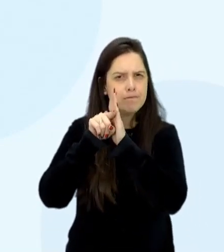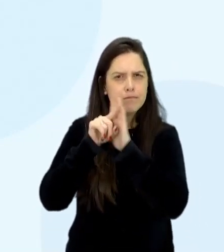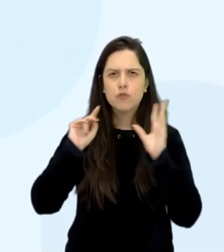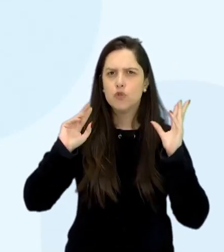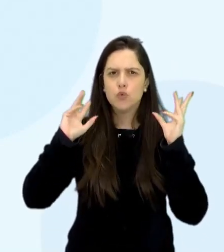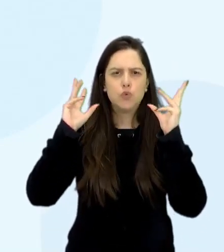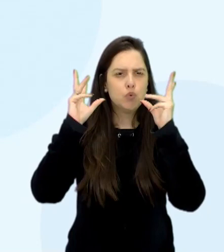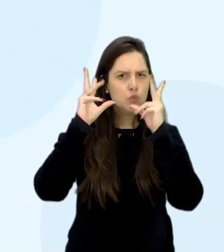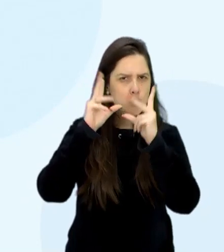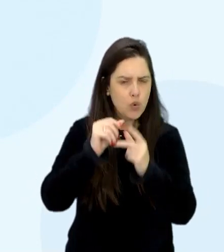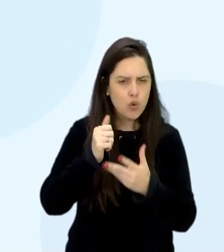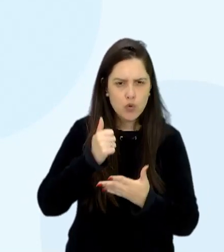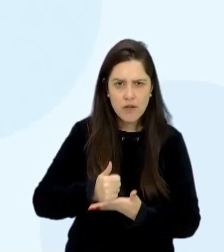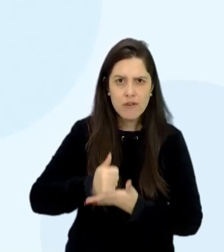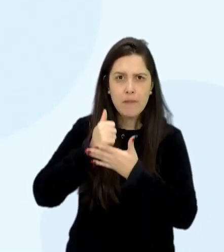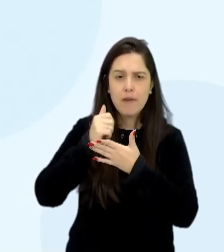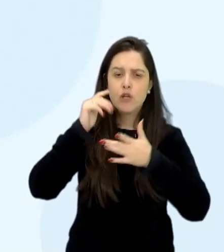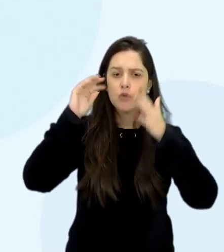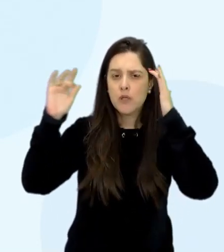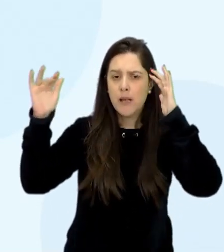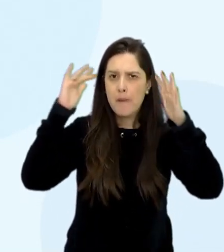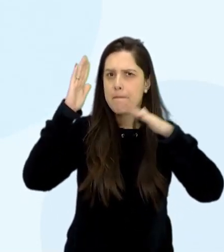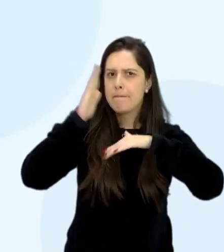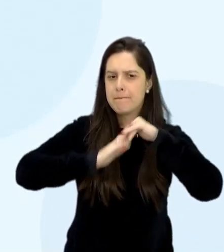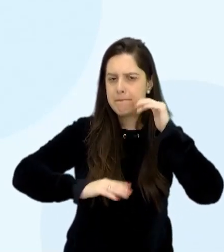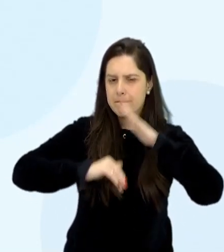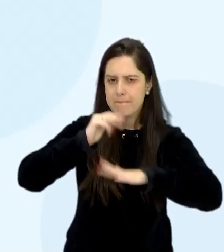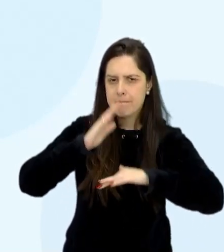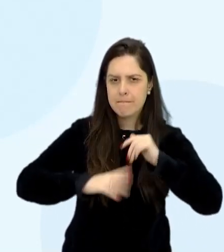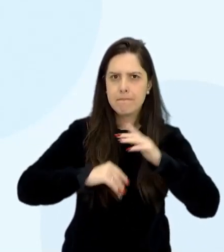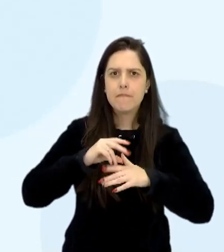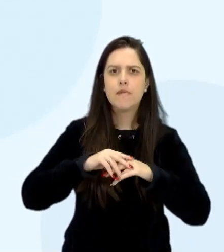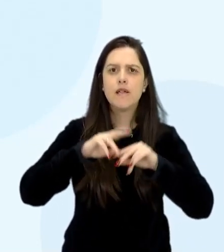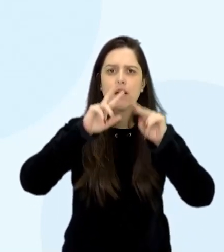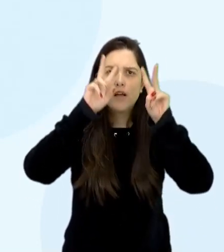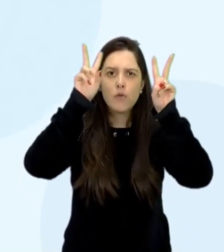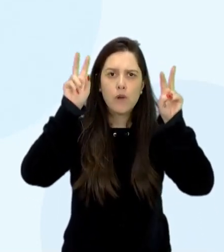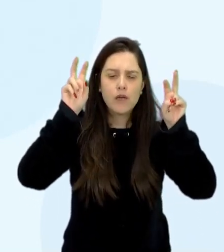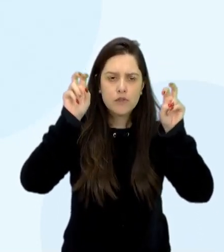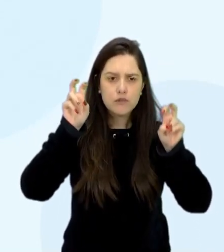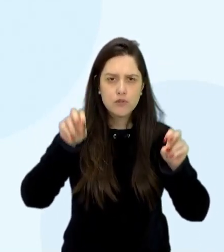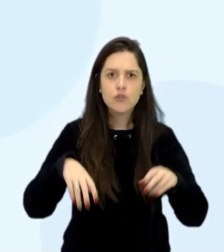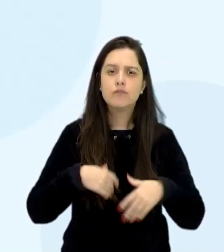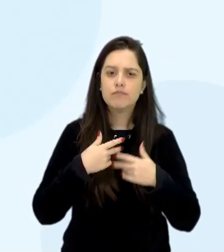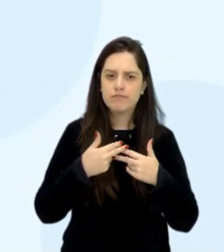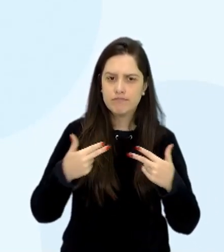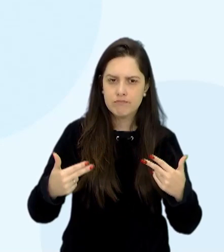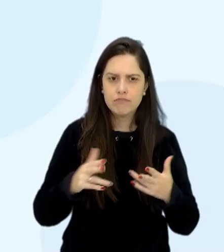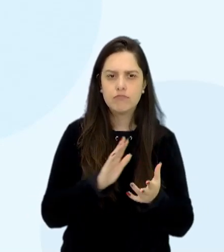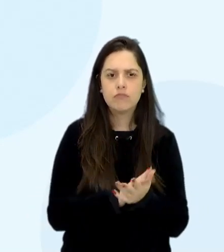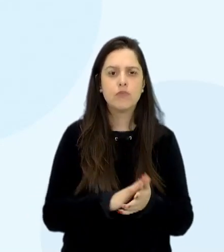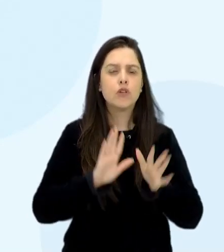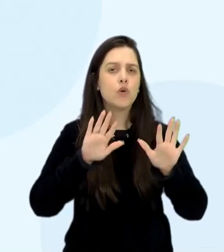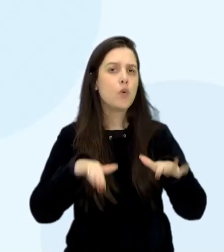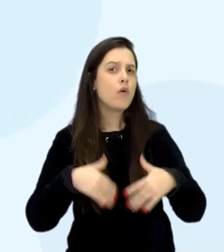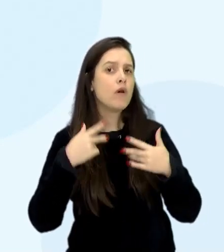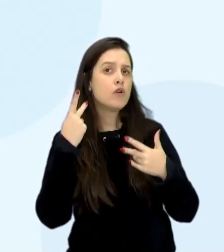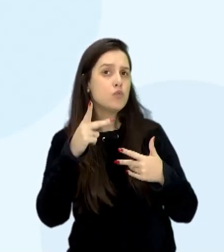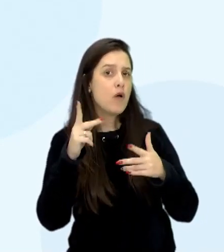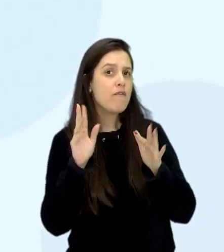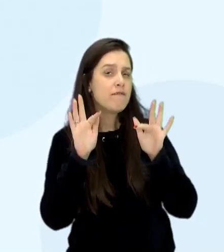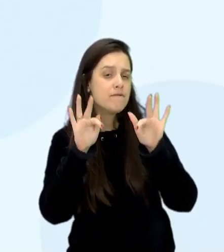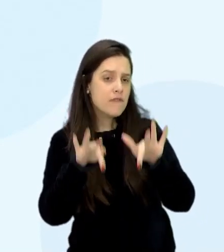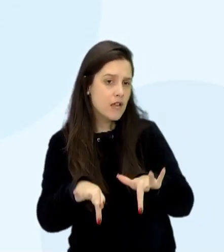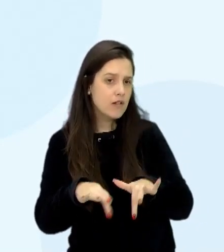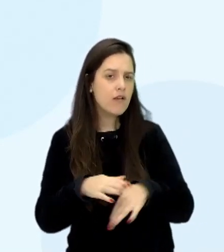todo um levantamento teórico e prático e traz aí esse assunto para a comunidade. Qual a finalidade?